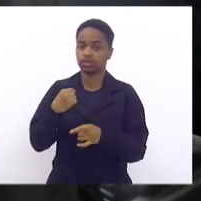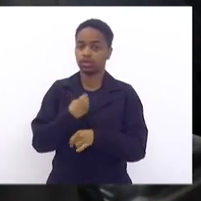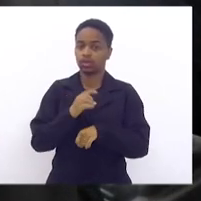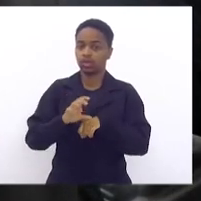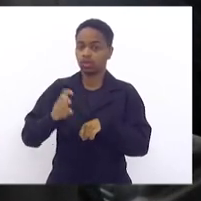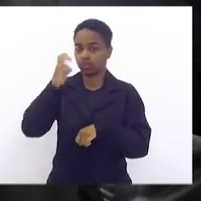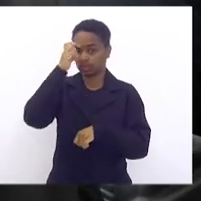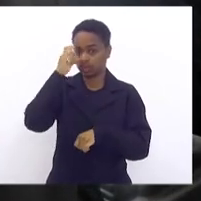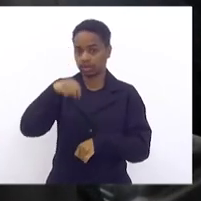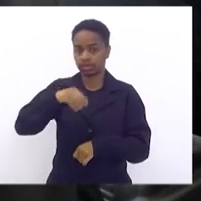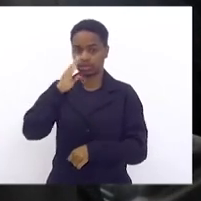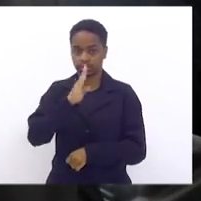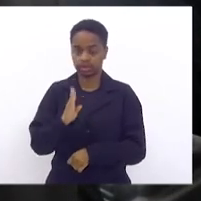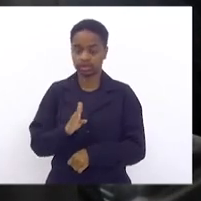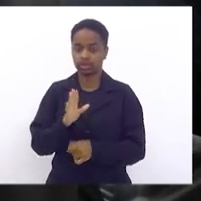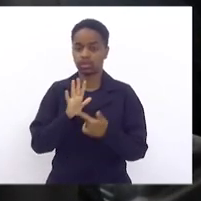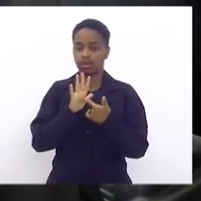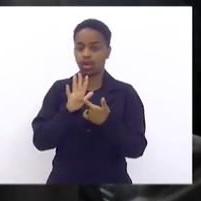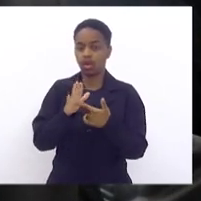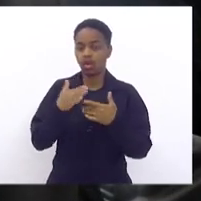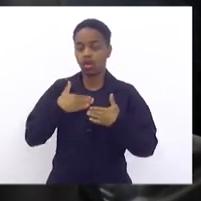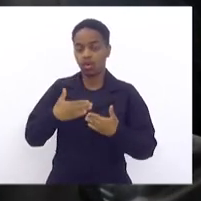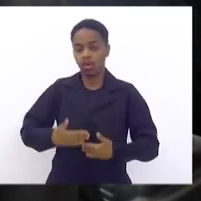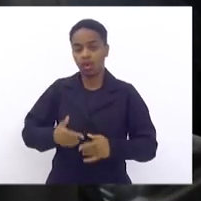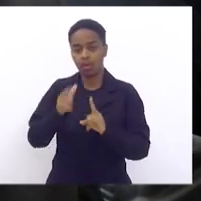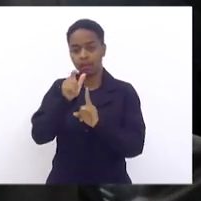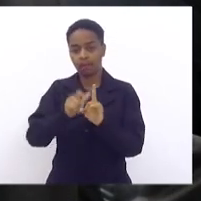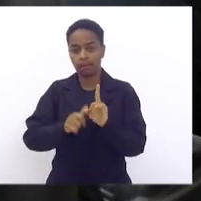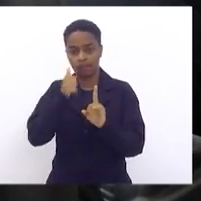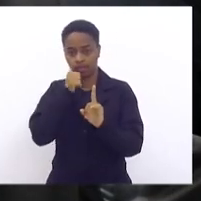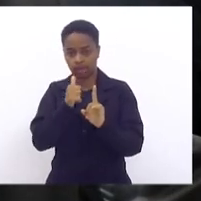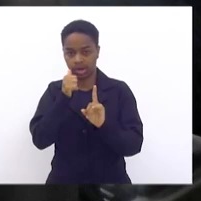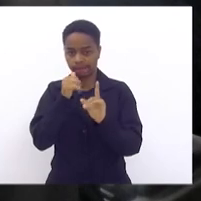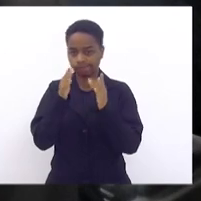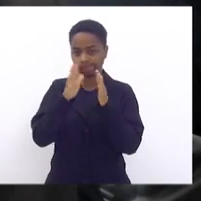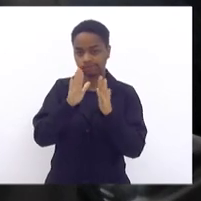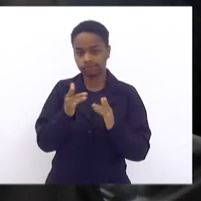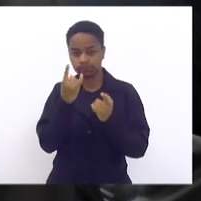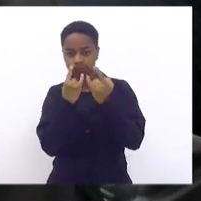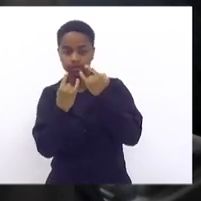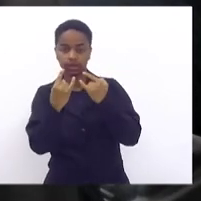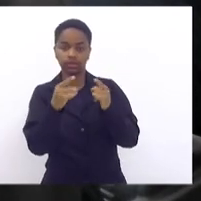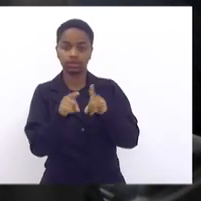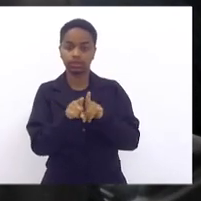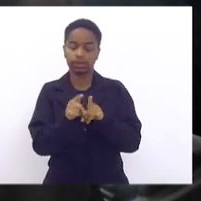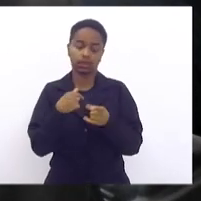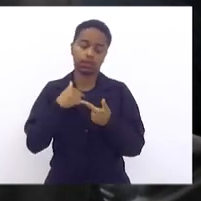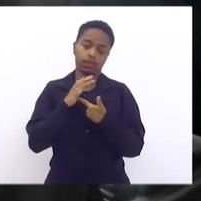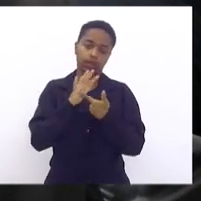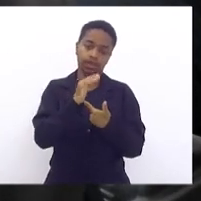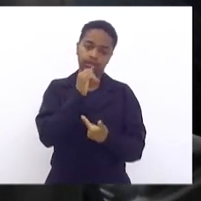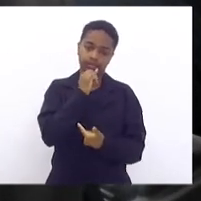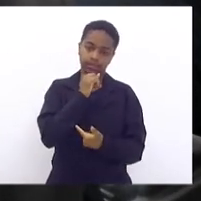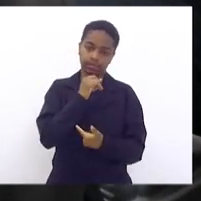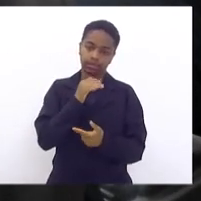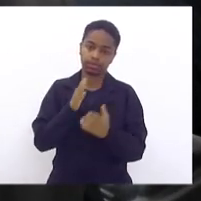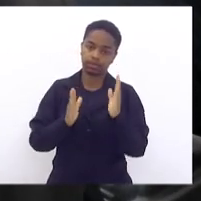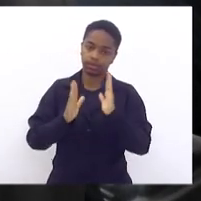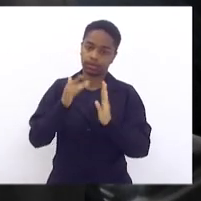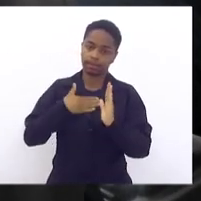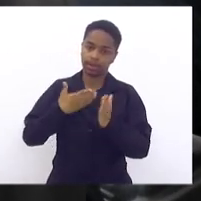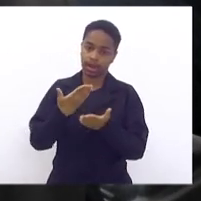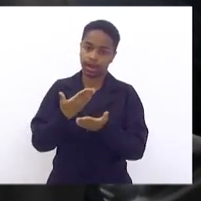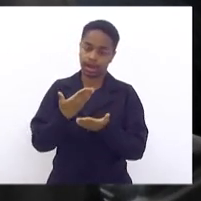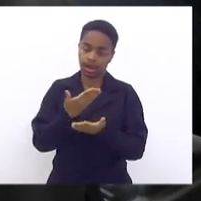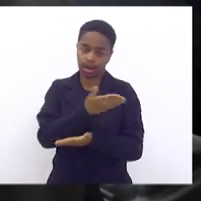da objetificação do corpo feminino. Eu me lembro, eu sempre cito esse exemplo nas minhas aulas, que eu também atuo na